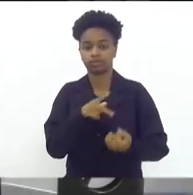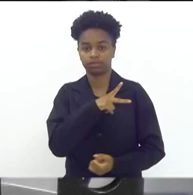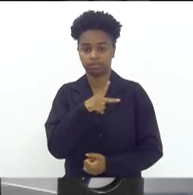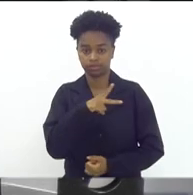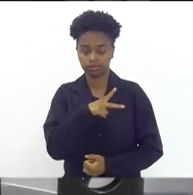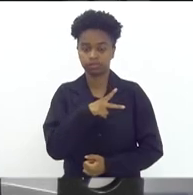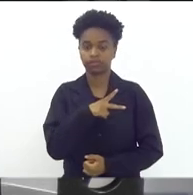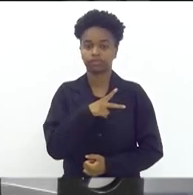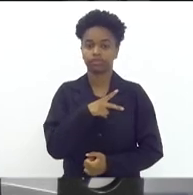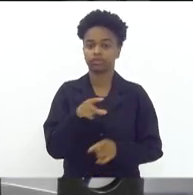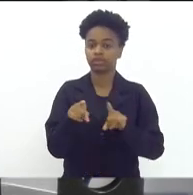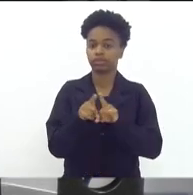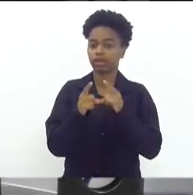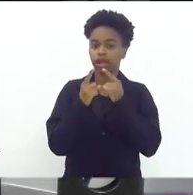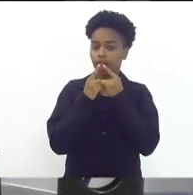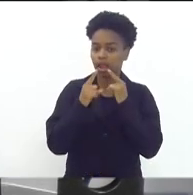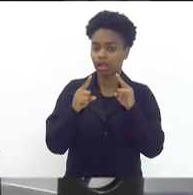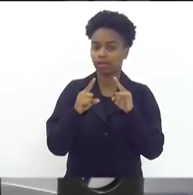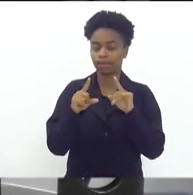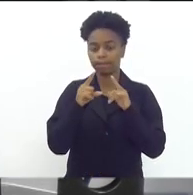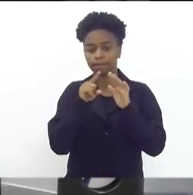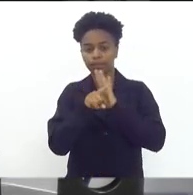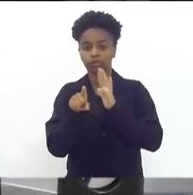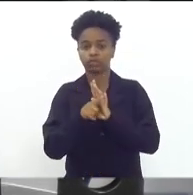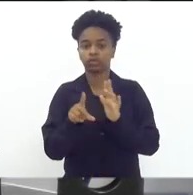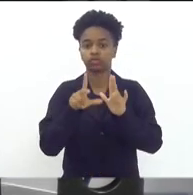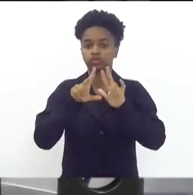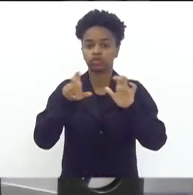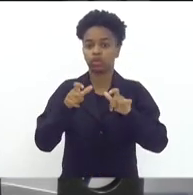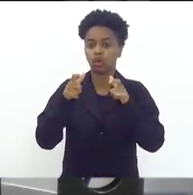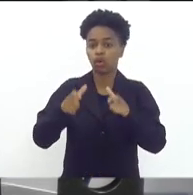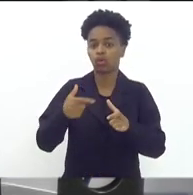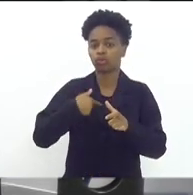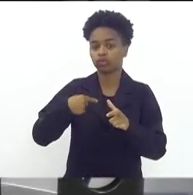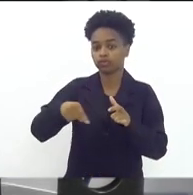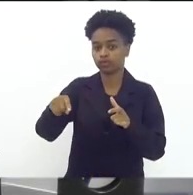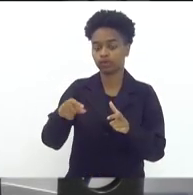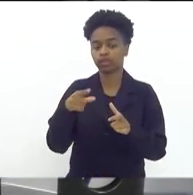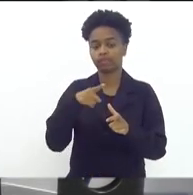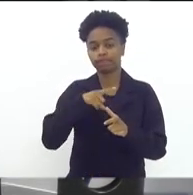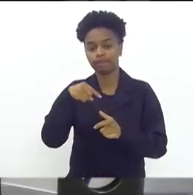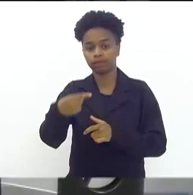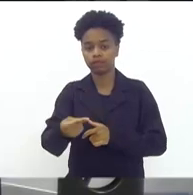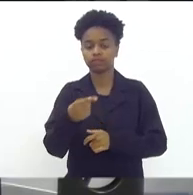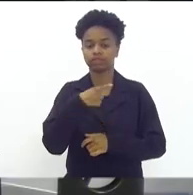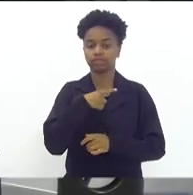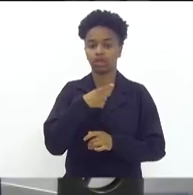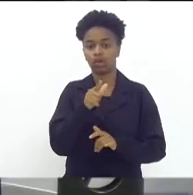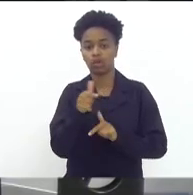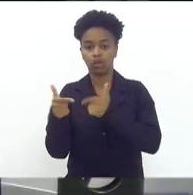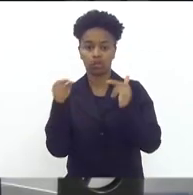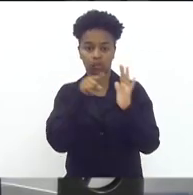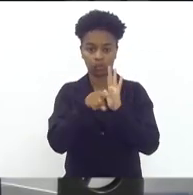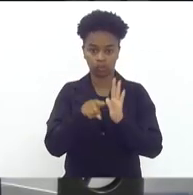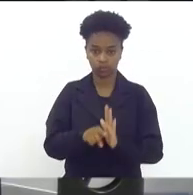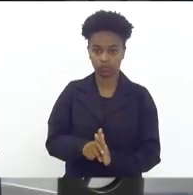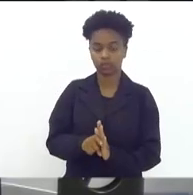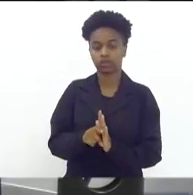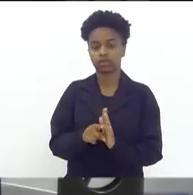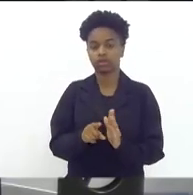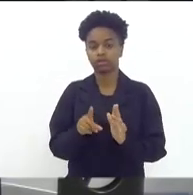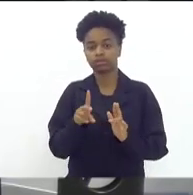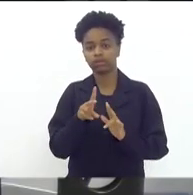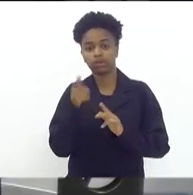prédio me questionando onde eu ia depois tive um outro questionamento me levaram para o segundo andar onde eu tive que